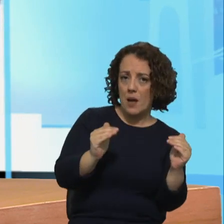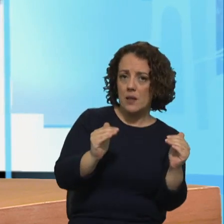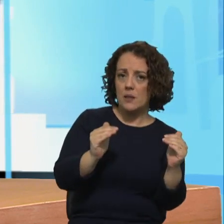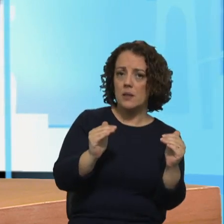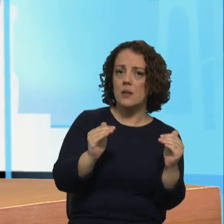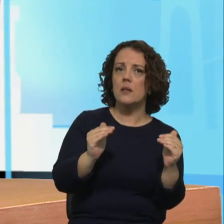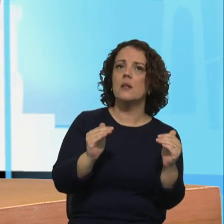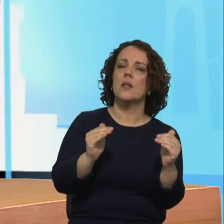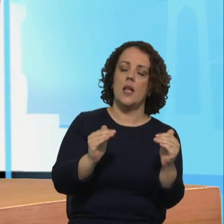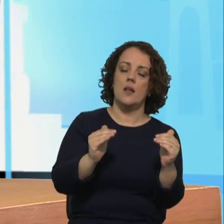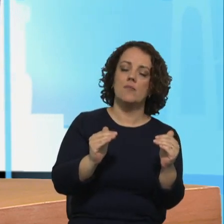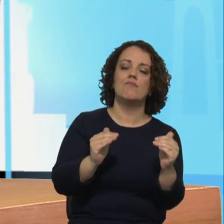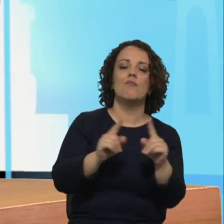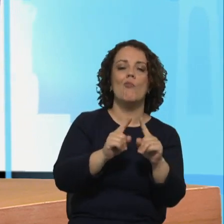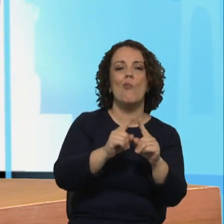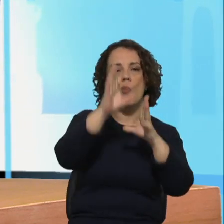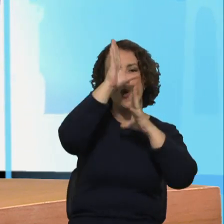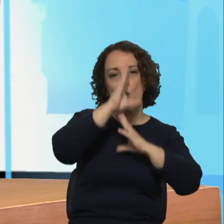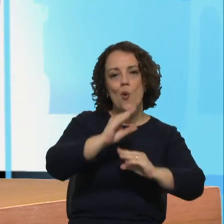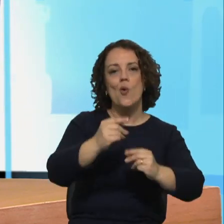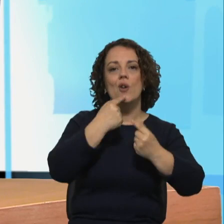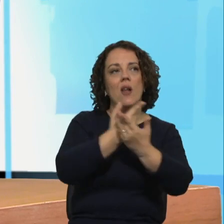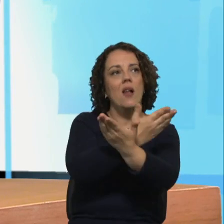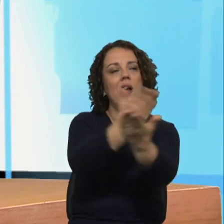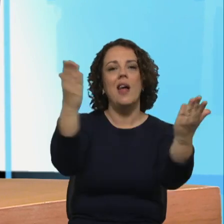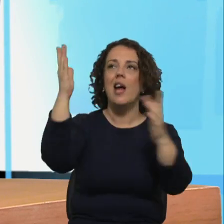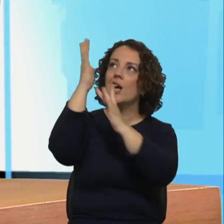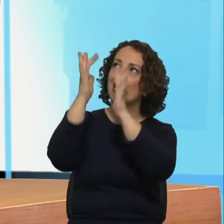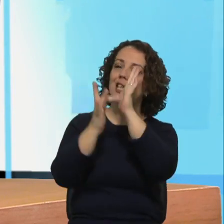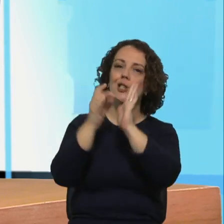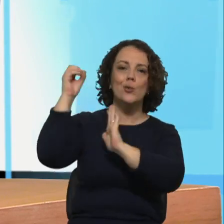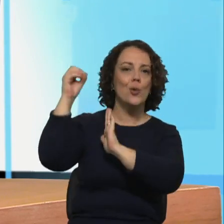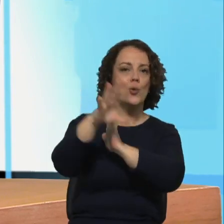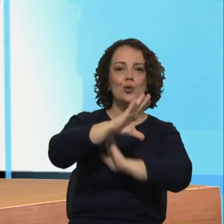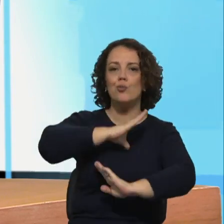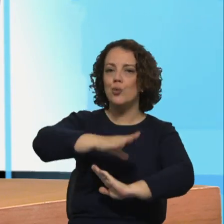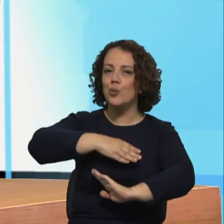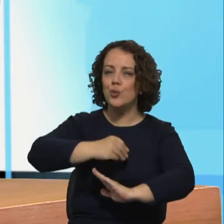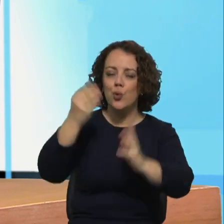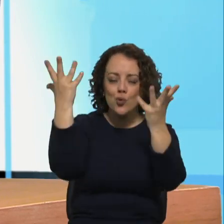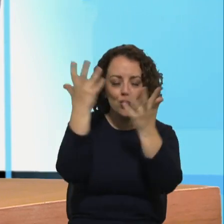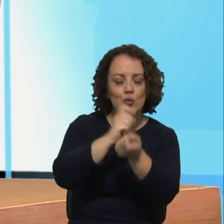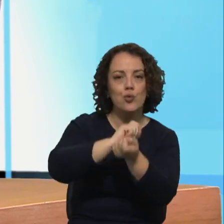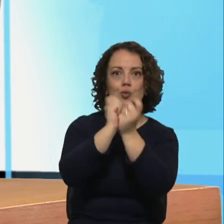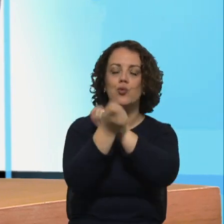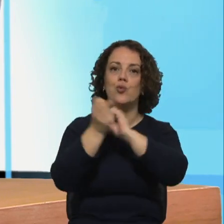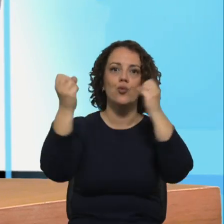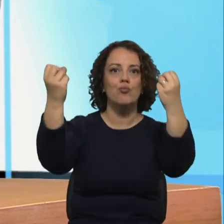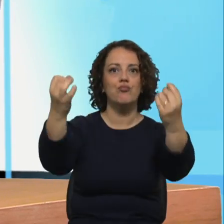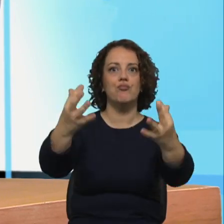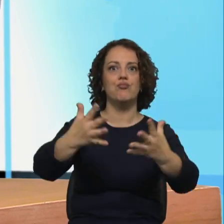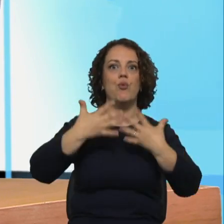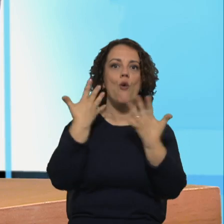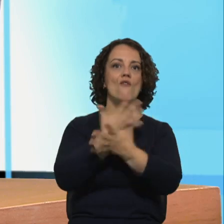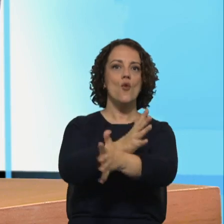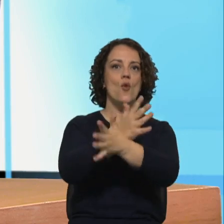o lucernário, portanto, o rito da luz, aclamando Cristo, luz do mundo, que vence as trevas e que nos ilumina, com a benção do fogo,